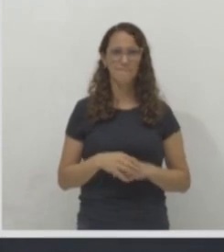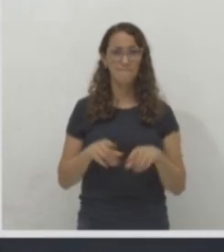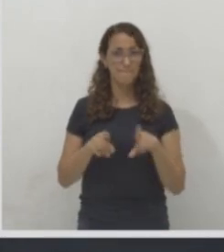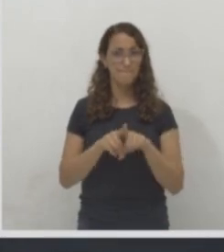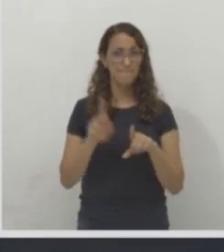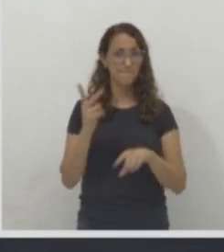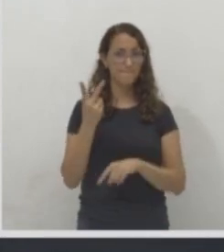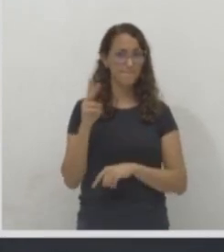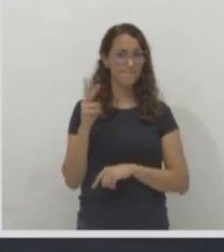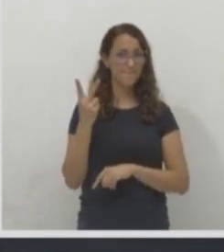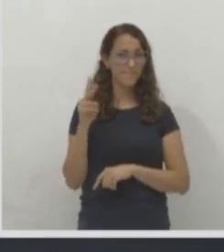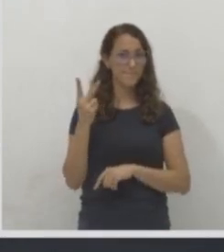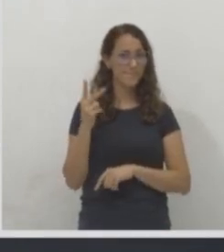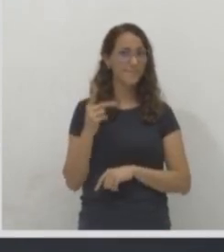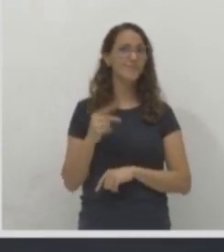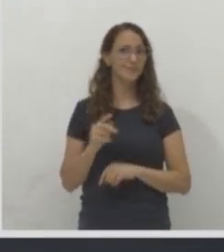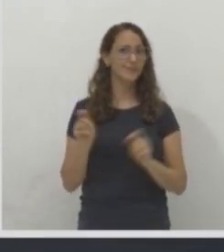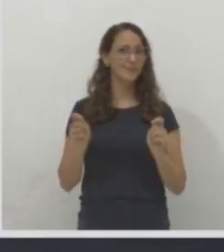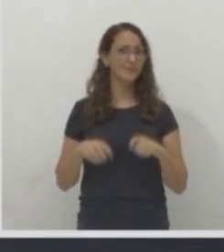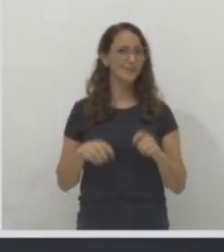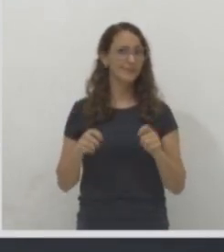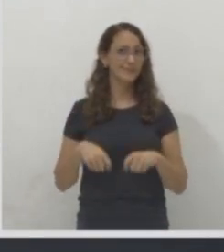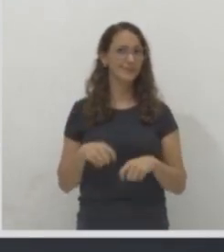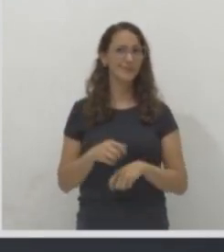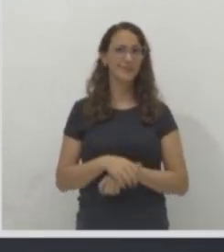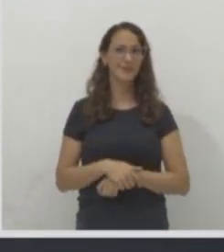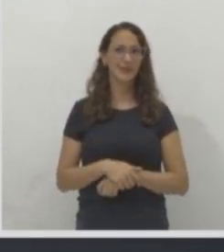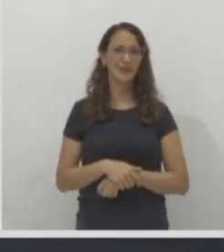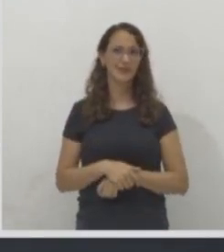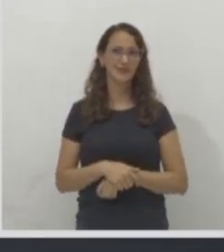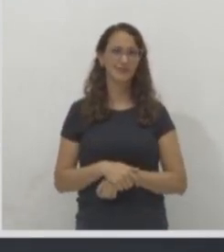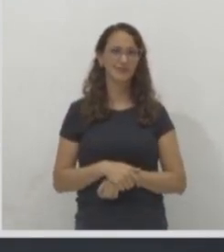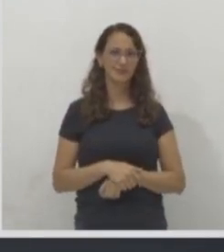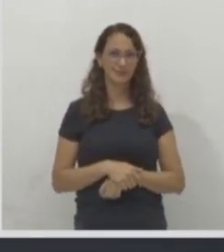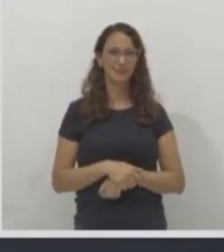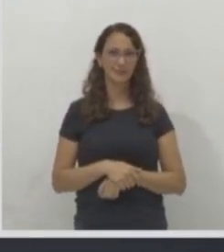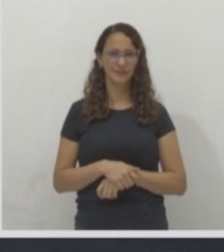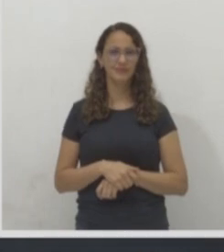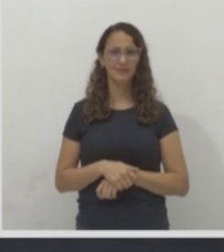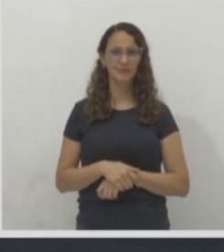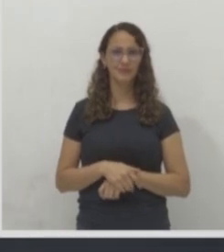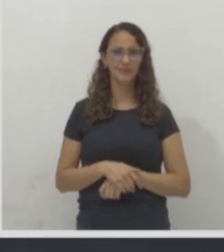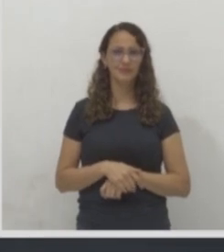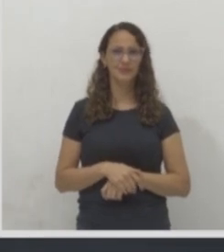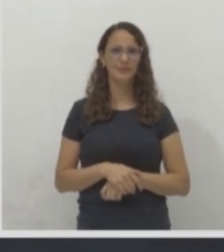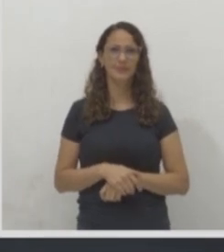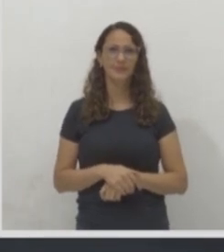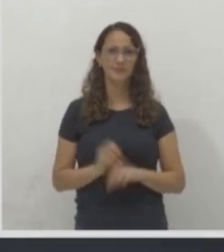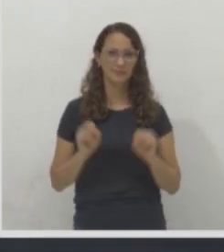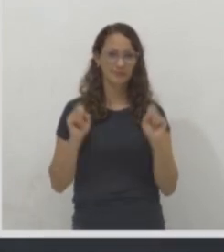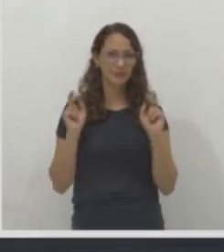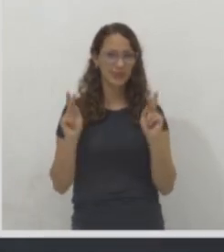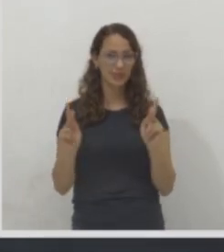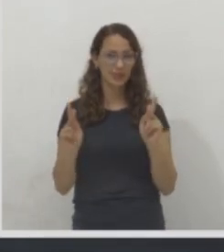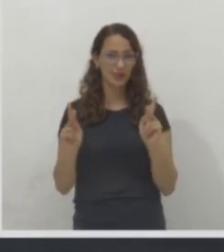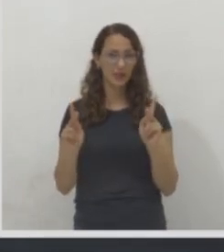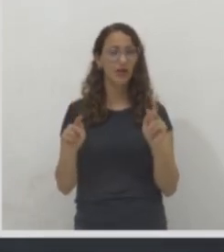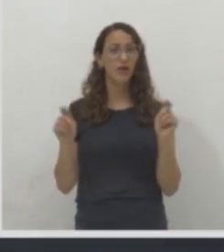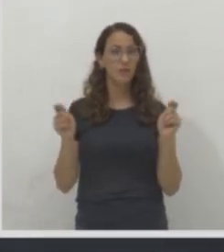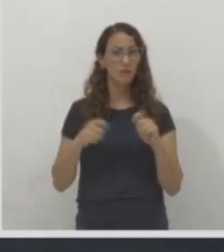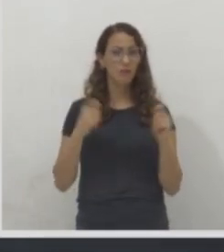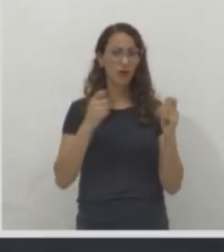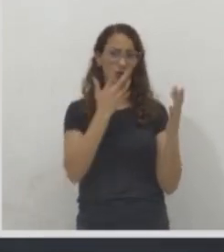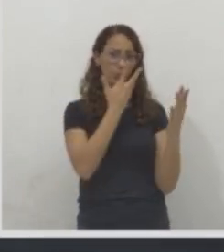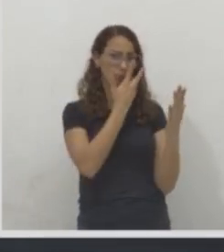também. Assistir à produção que foi realizada a partir dessa obra, certo? Então, ela pode despertar